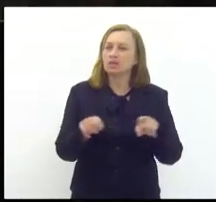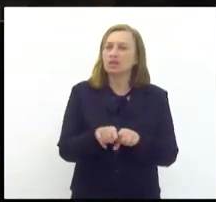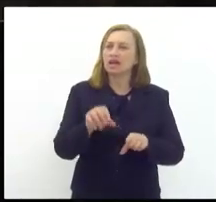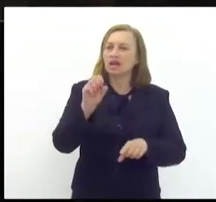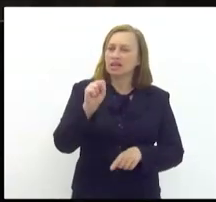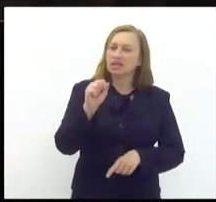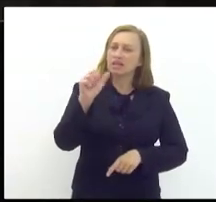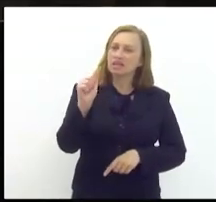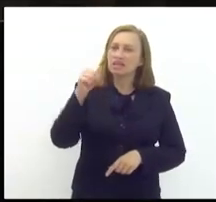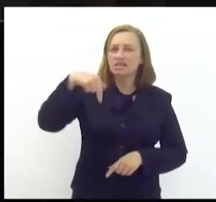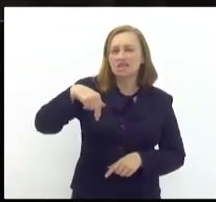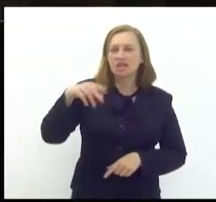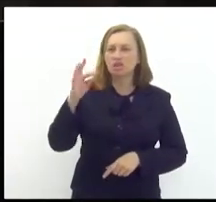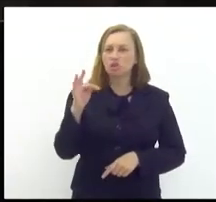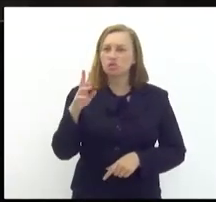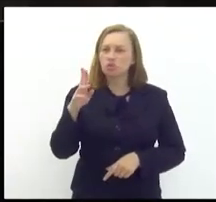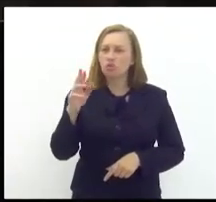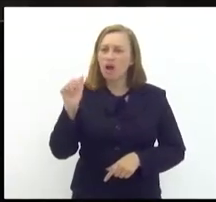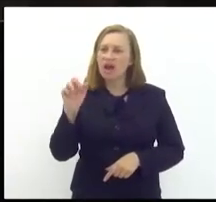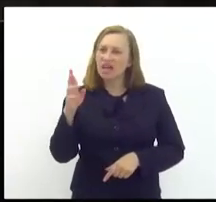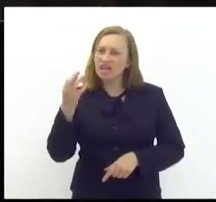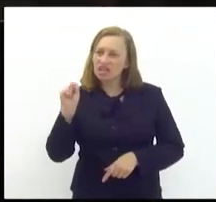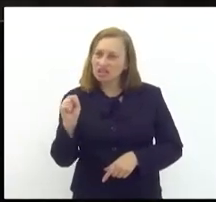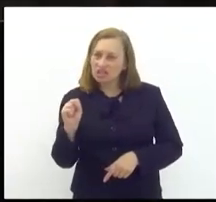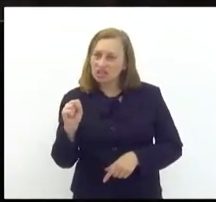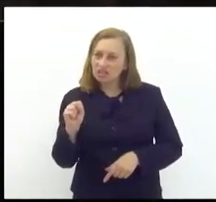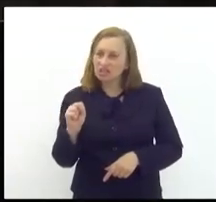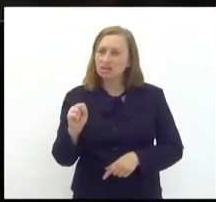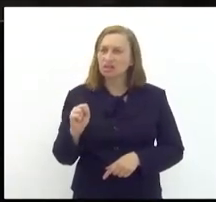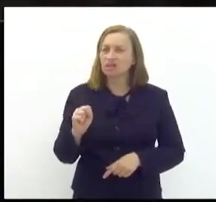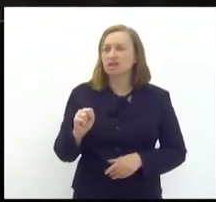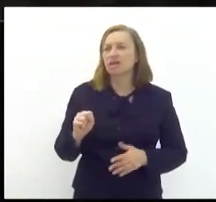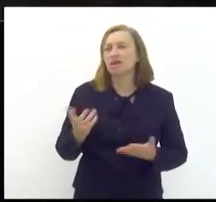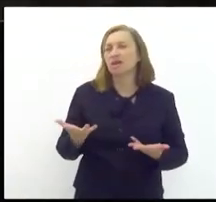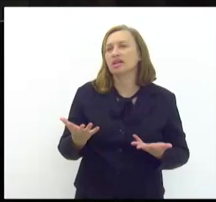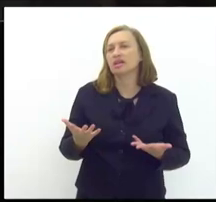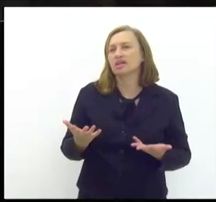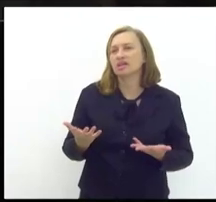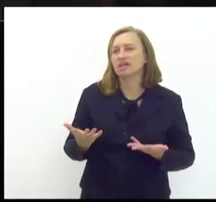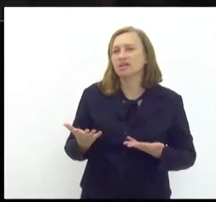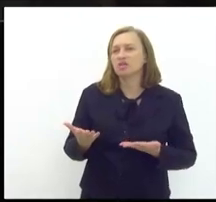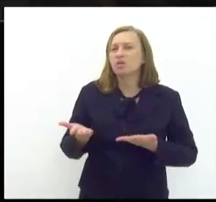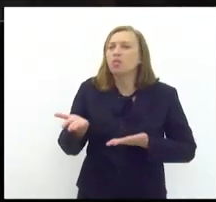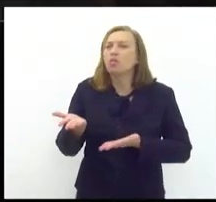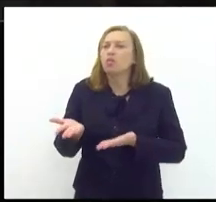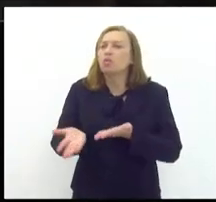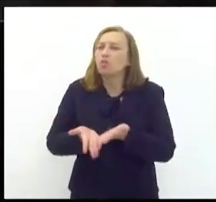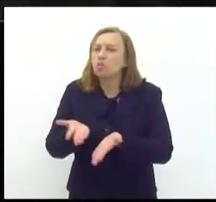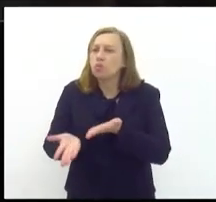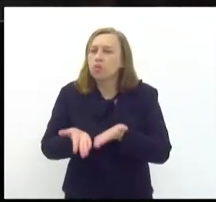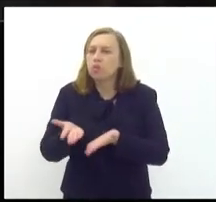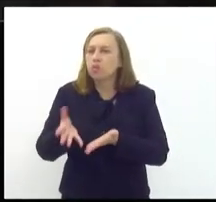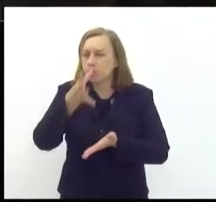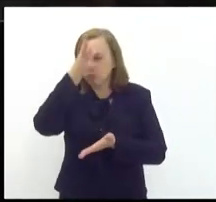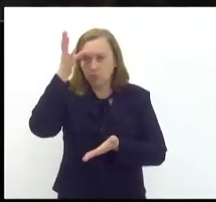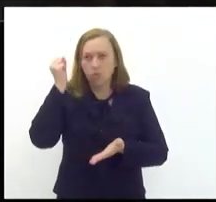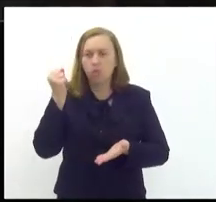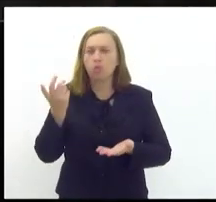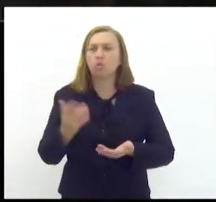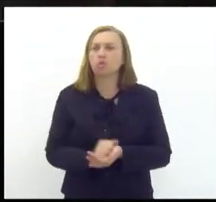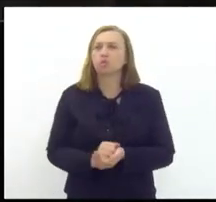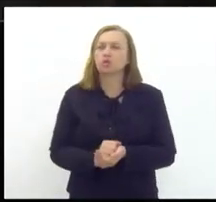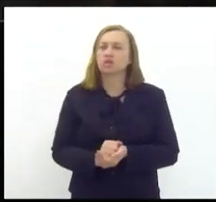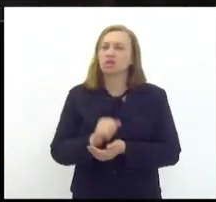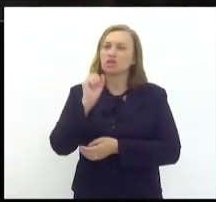aquelas e aqueles que vislumbram a amazônia como um solo intocável Para sinalizar na direção de